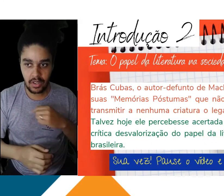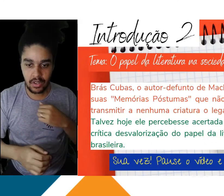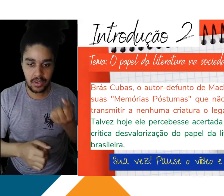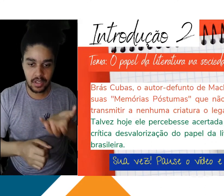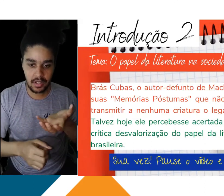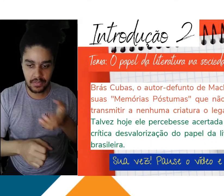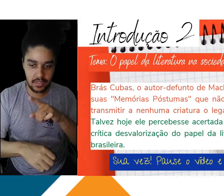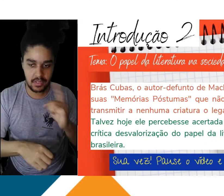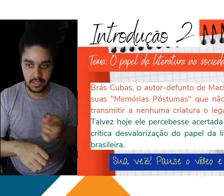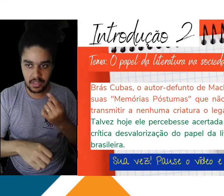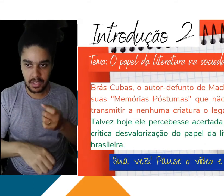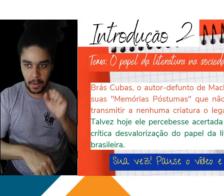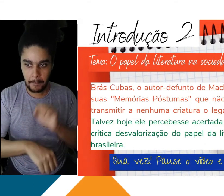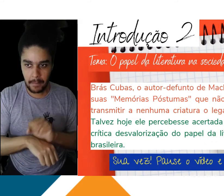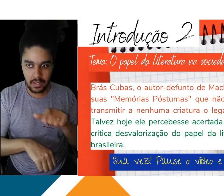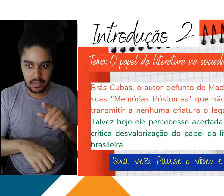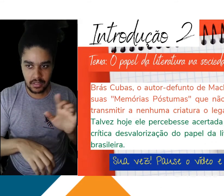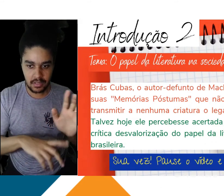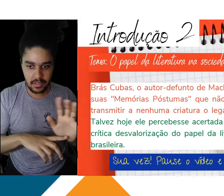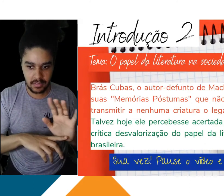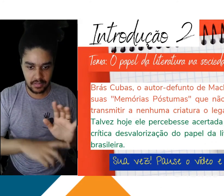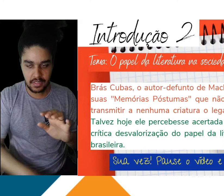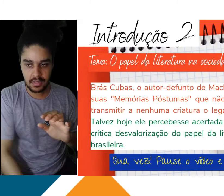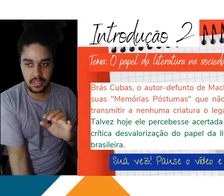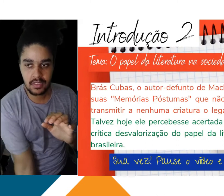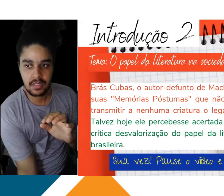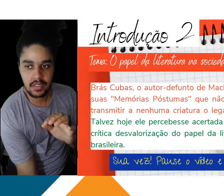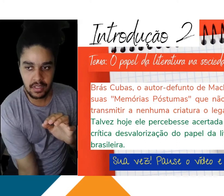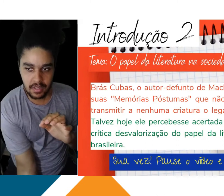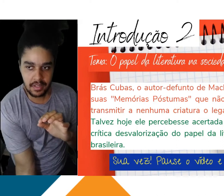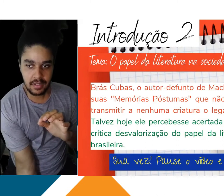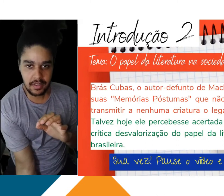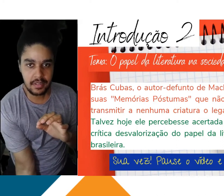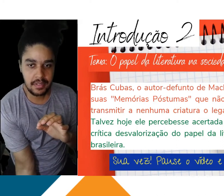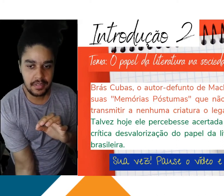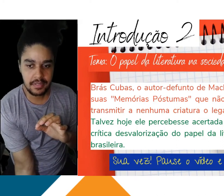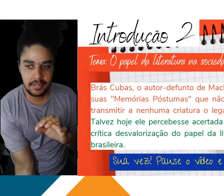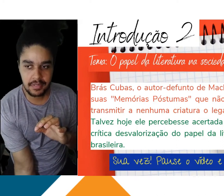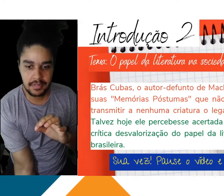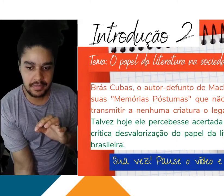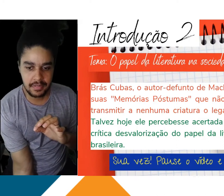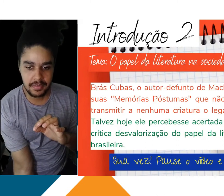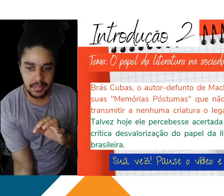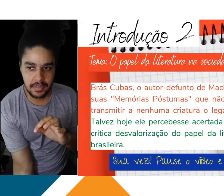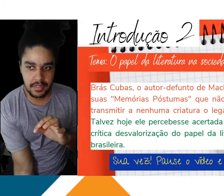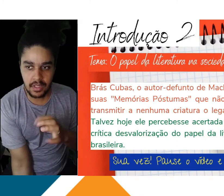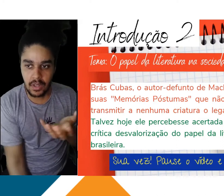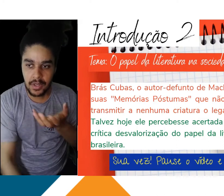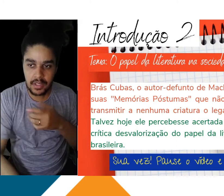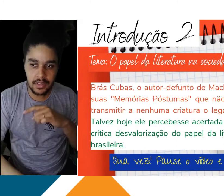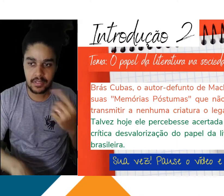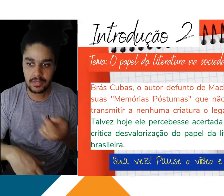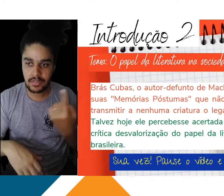que vocês parem esse vídeo e que vocês pensem acerca dessa temática, quais seriam os pontos que poderiam ser abordados lá no D1 e no